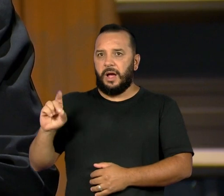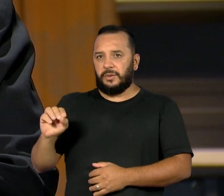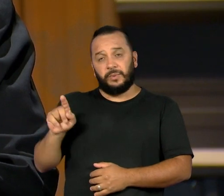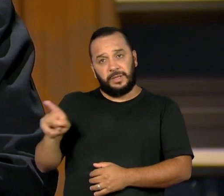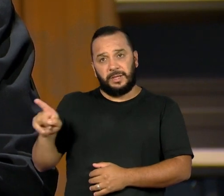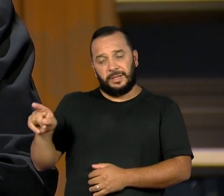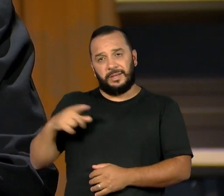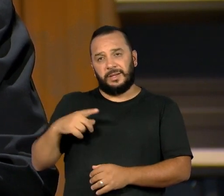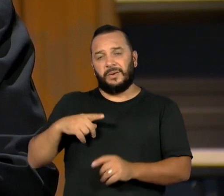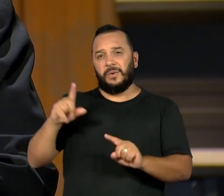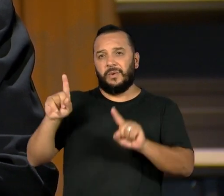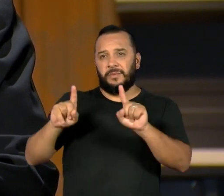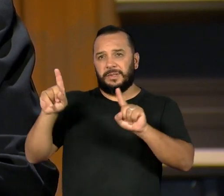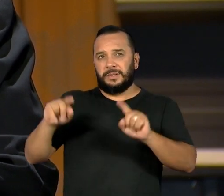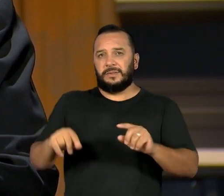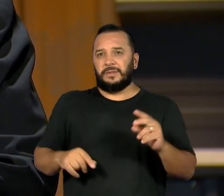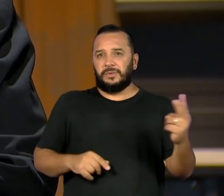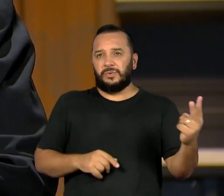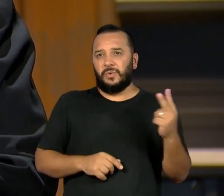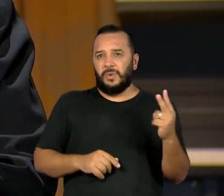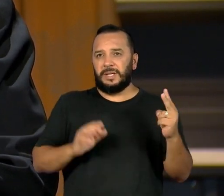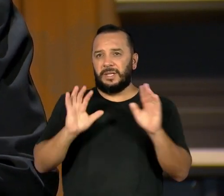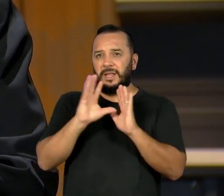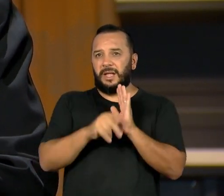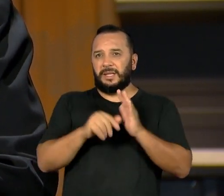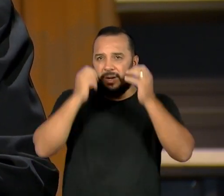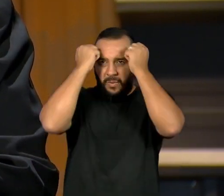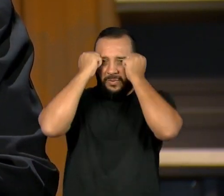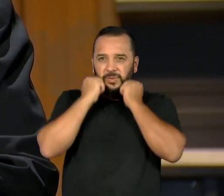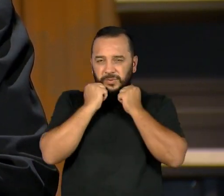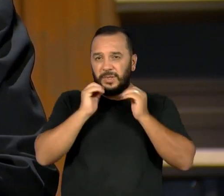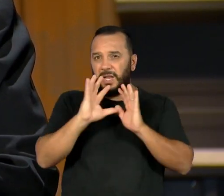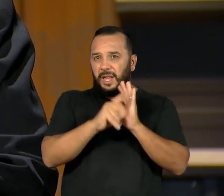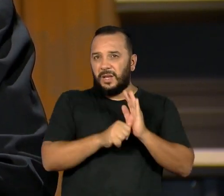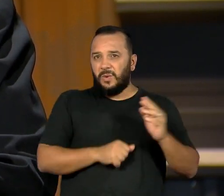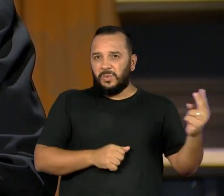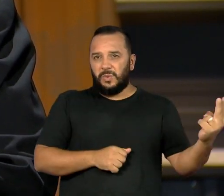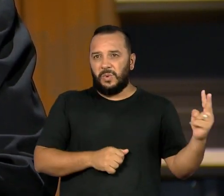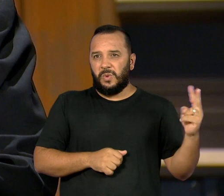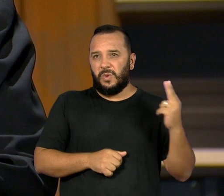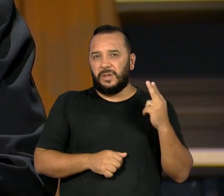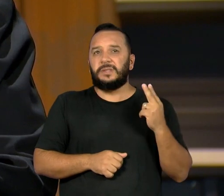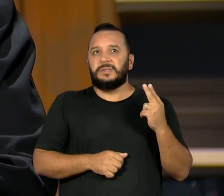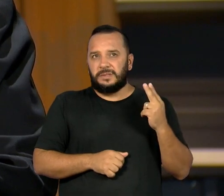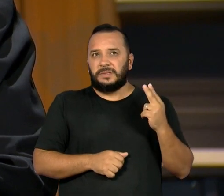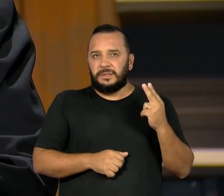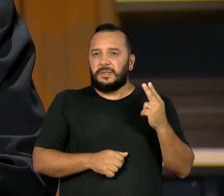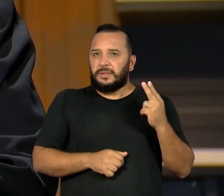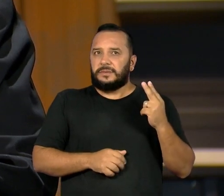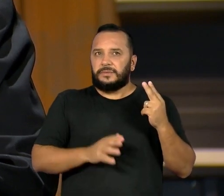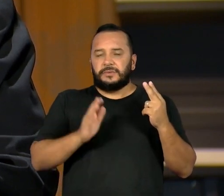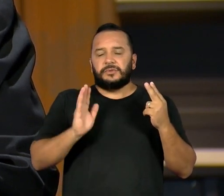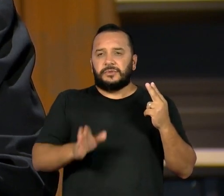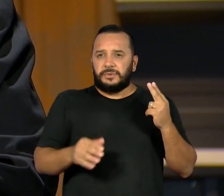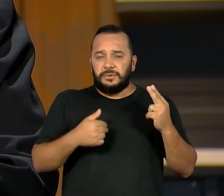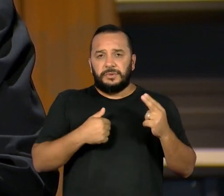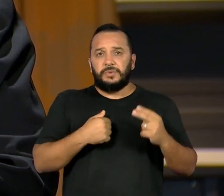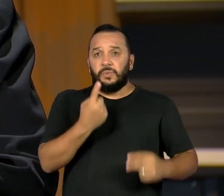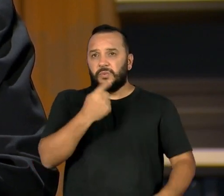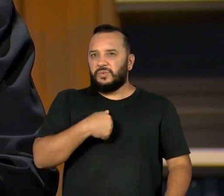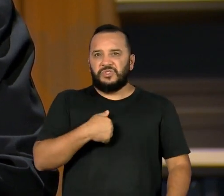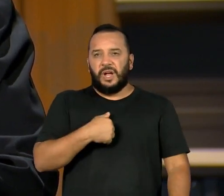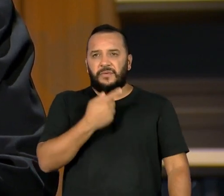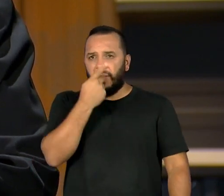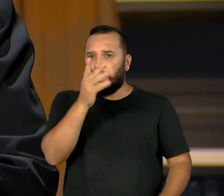competição e vieram 2 assaltantes do nada, assim. apareceram e um deles já disparou